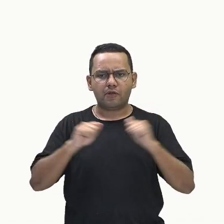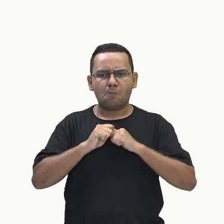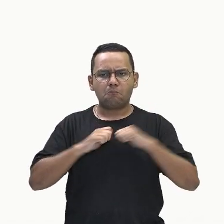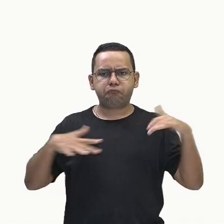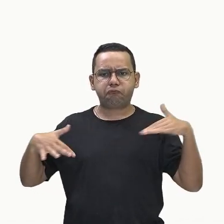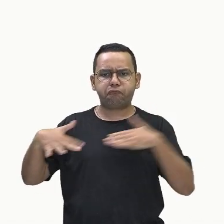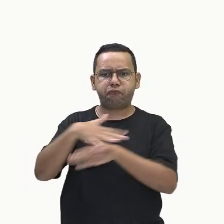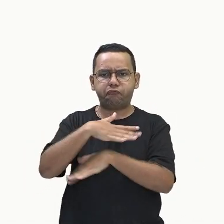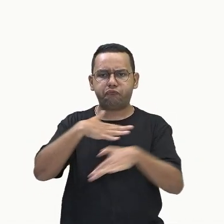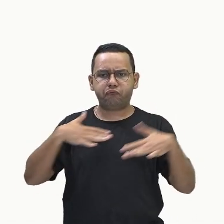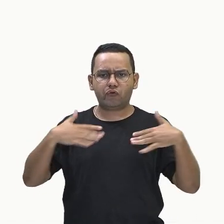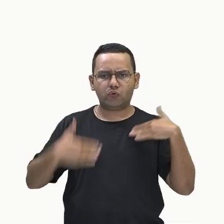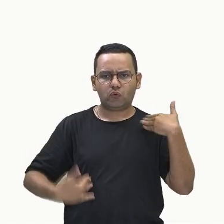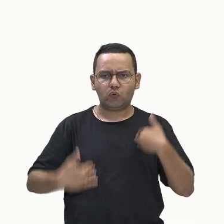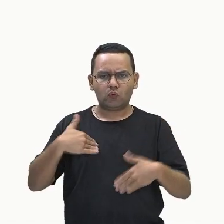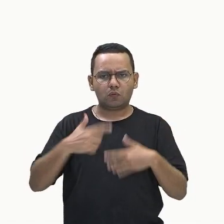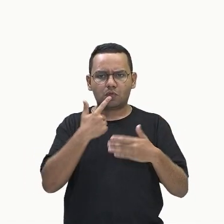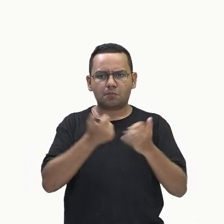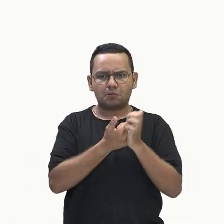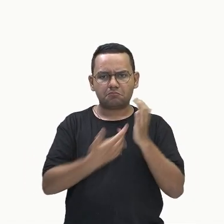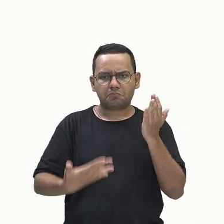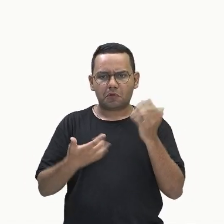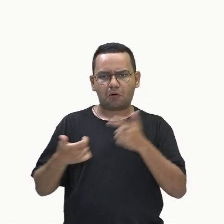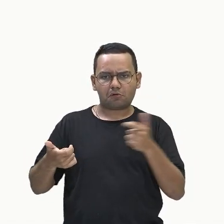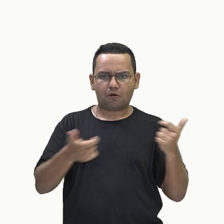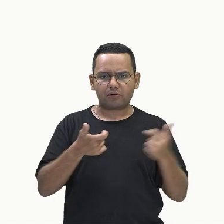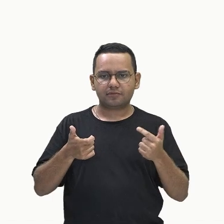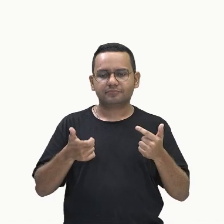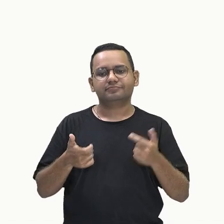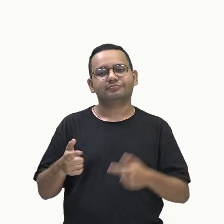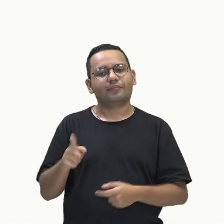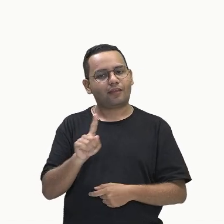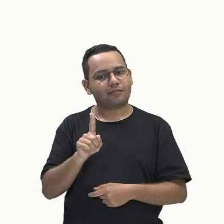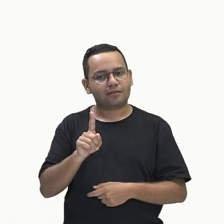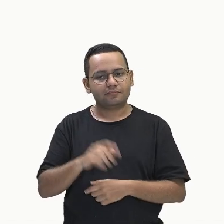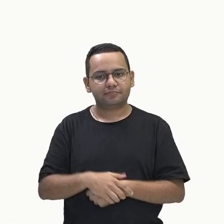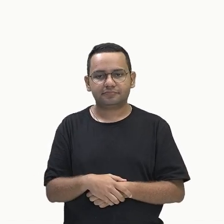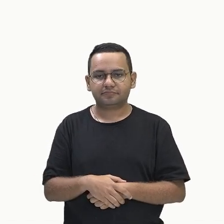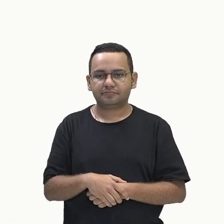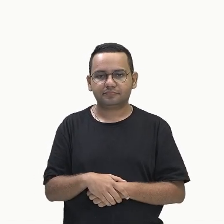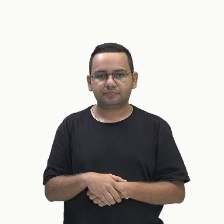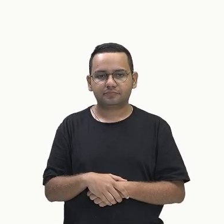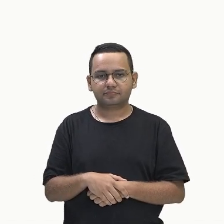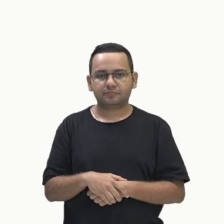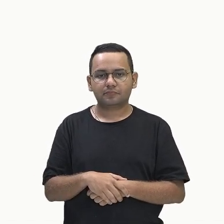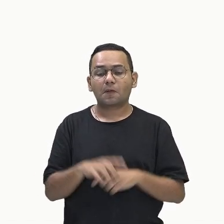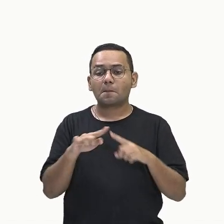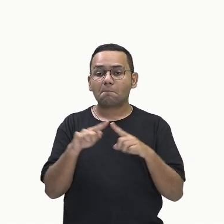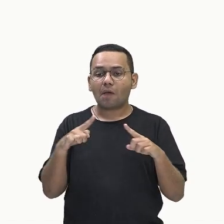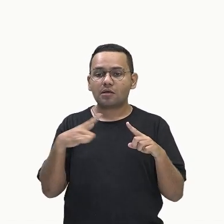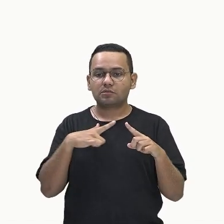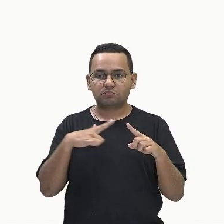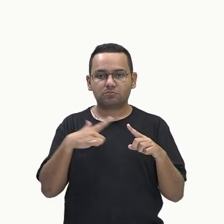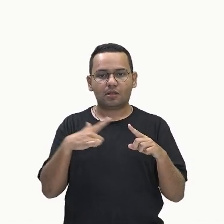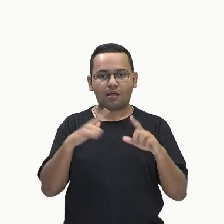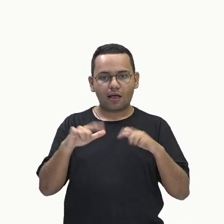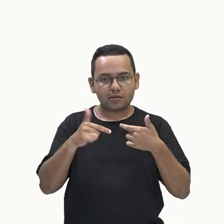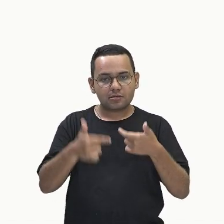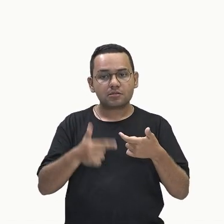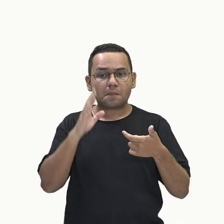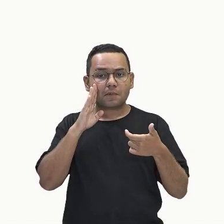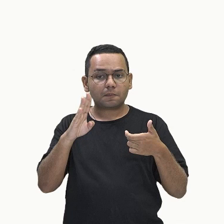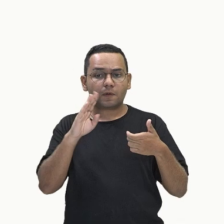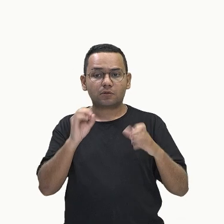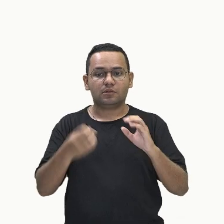liberados no sangue e vão atuar em qualquer parte, não. Eles só vão atuar naquelas células que são alvo, né?